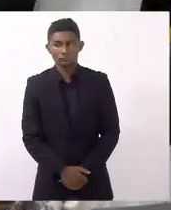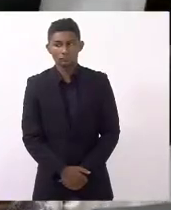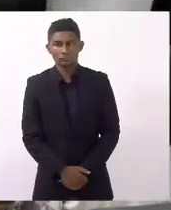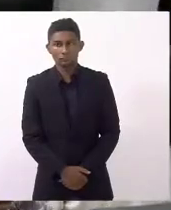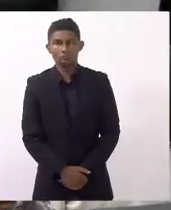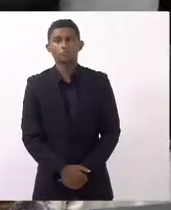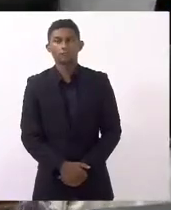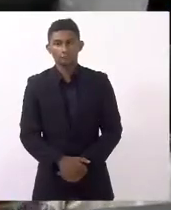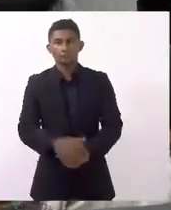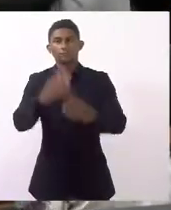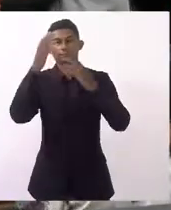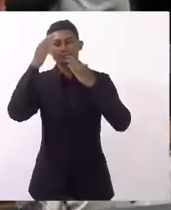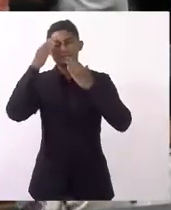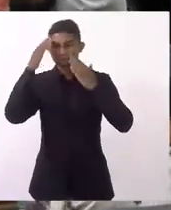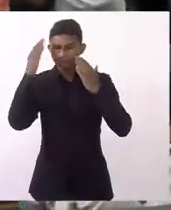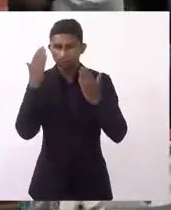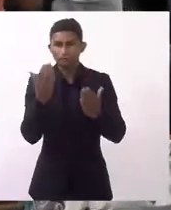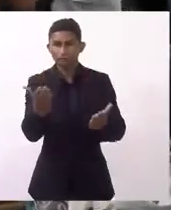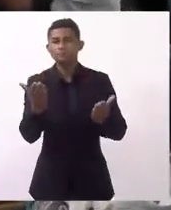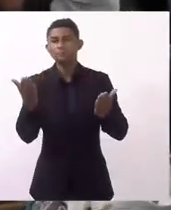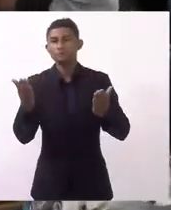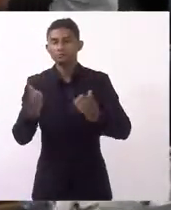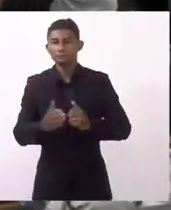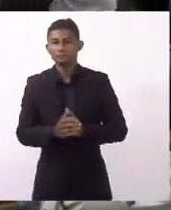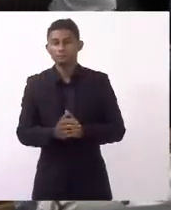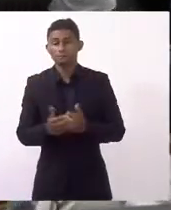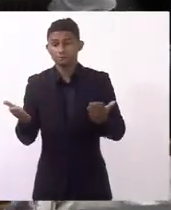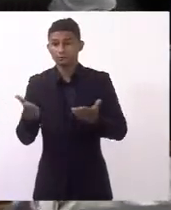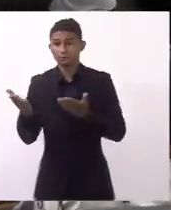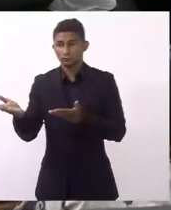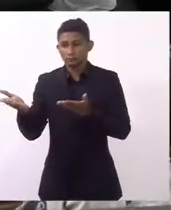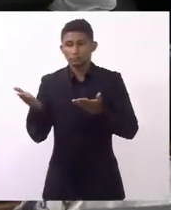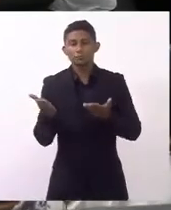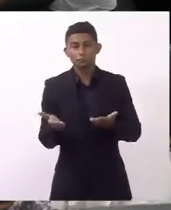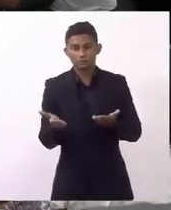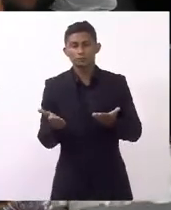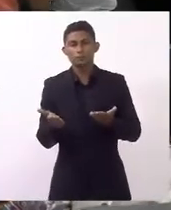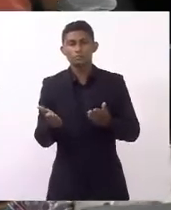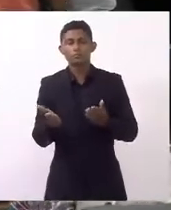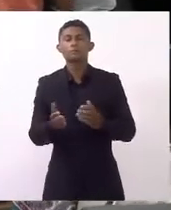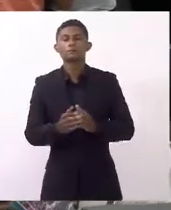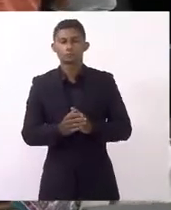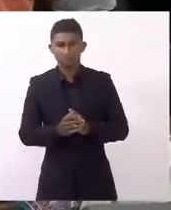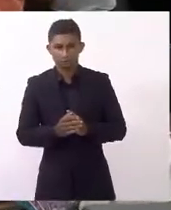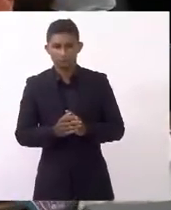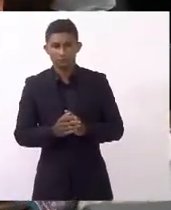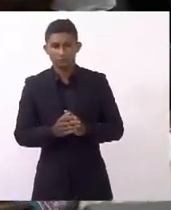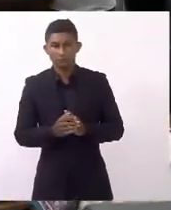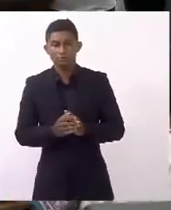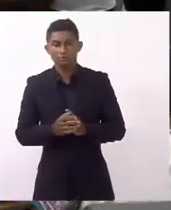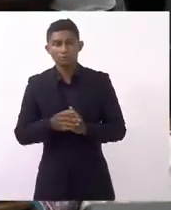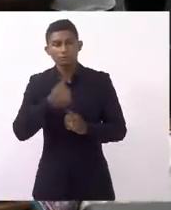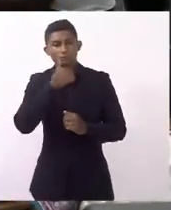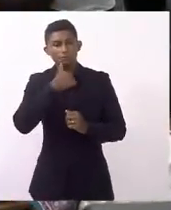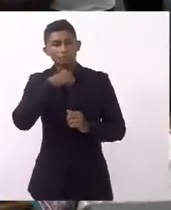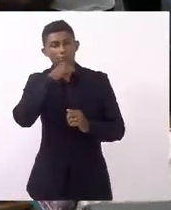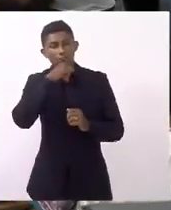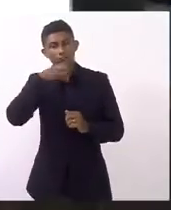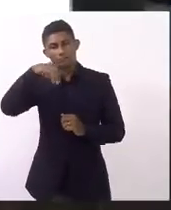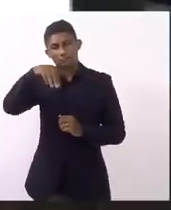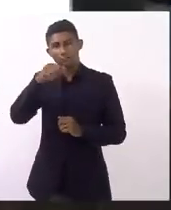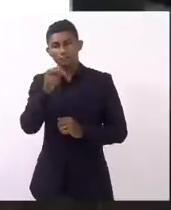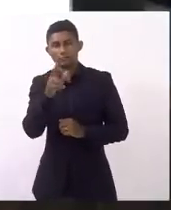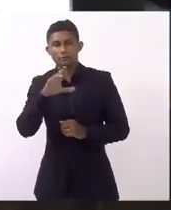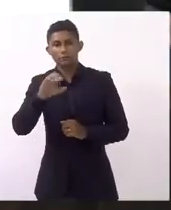é muito obrigada com convido nessa oportunidade mãe Márcia Marçal